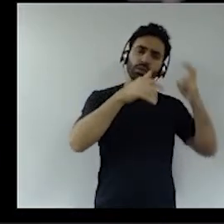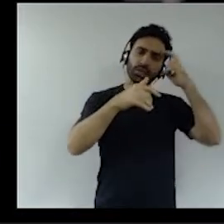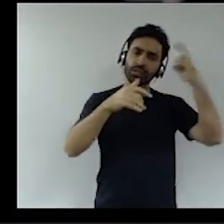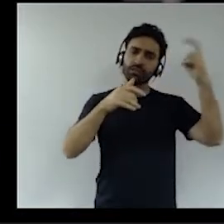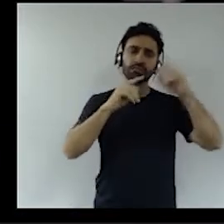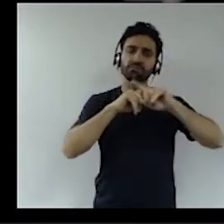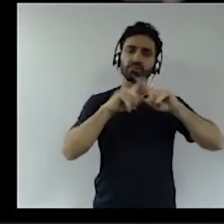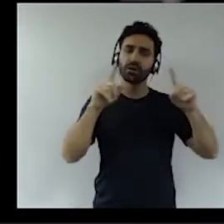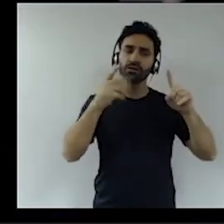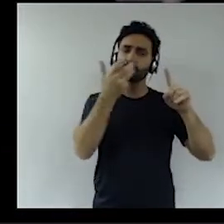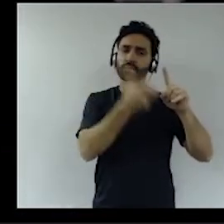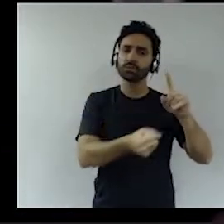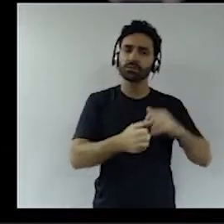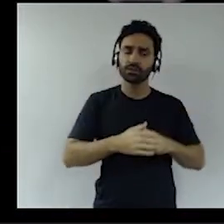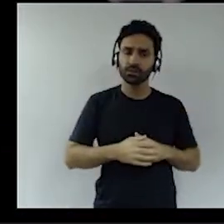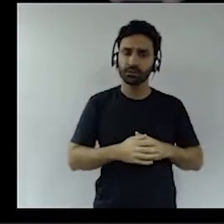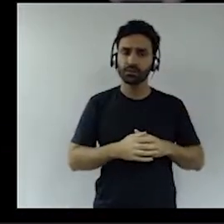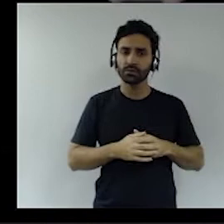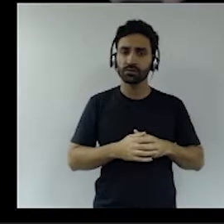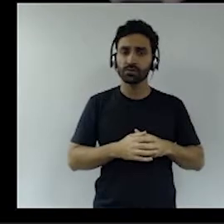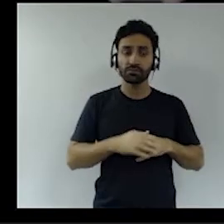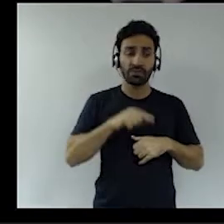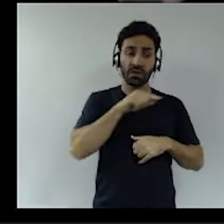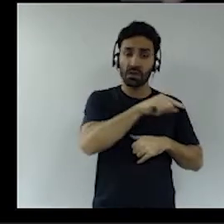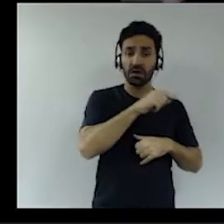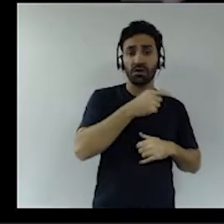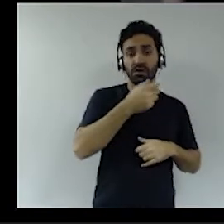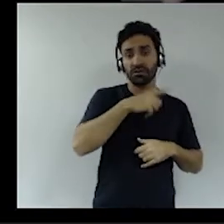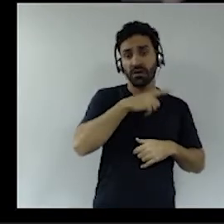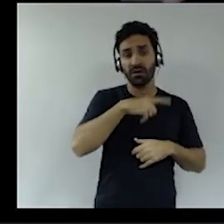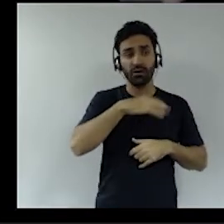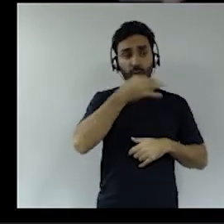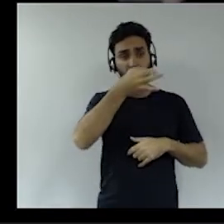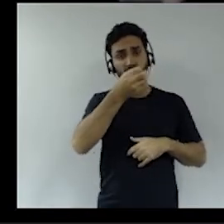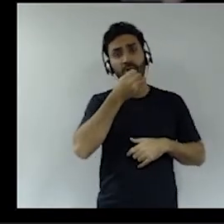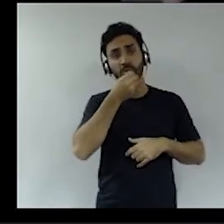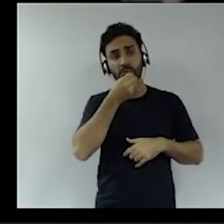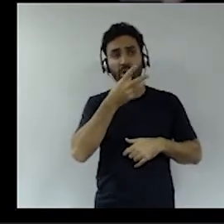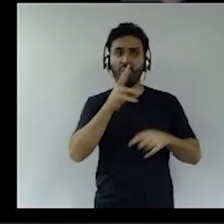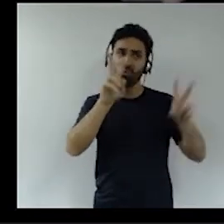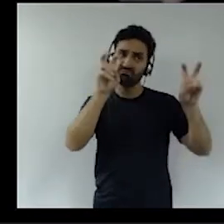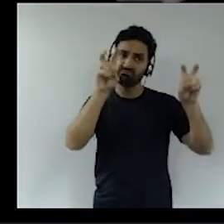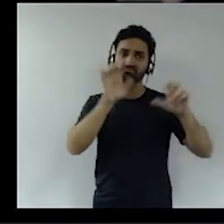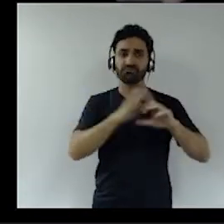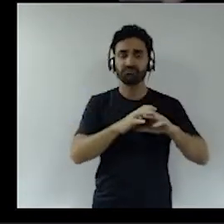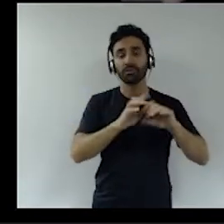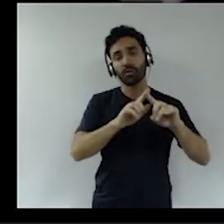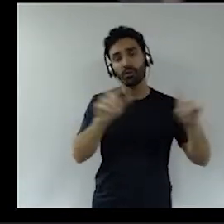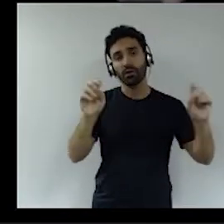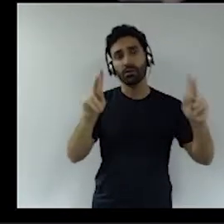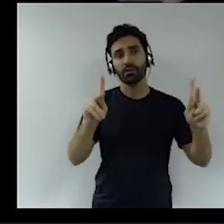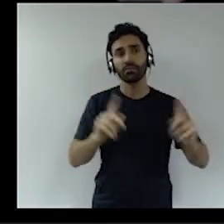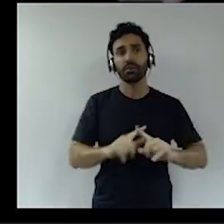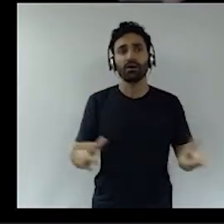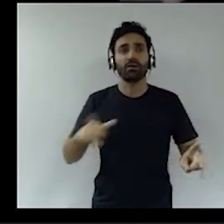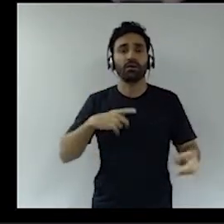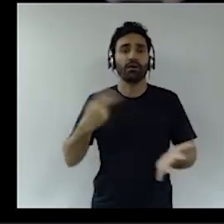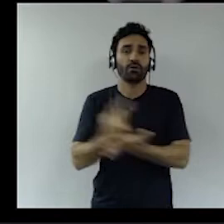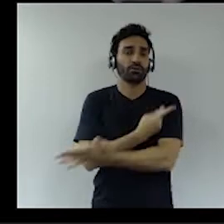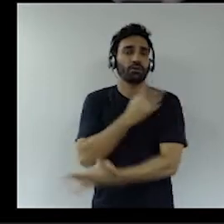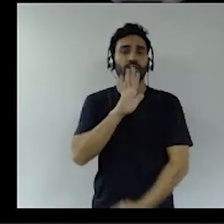bons argumentos, segundo sua própria visão, e que nos leva a essa